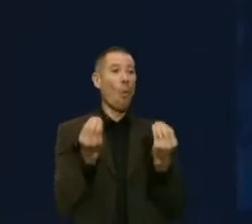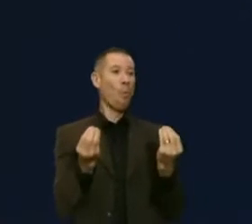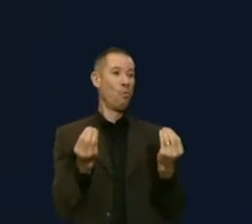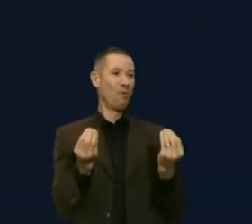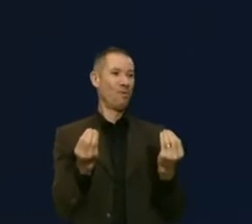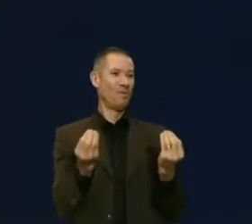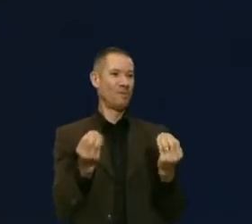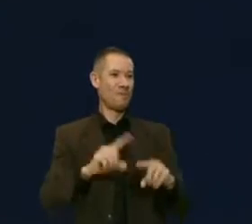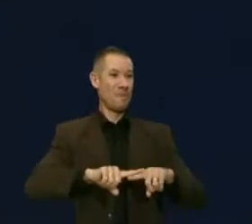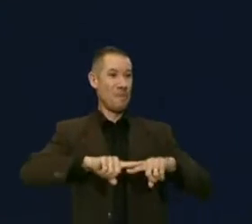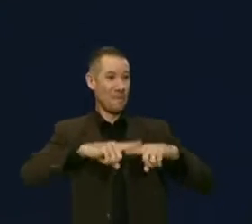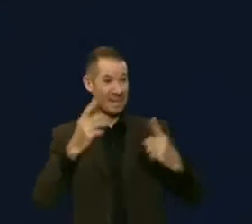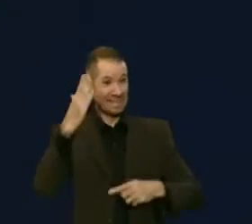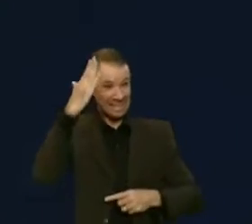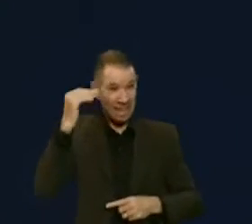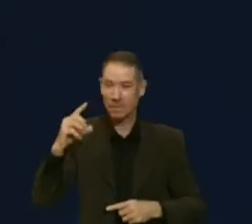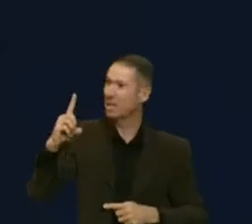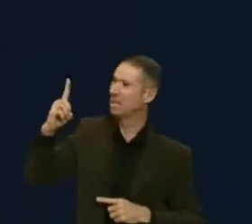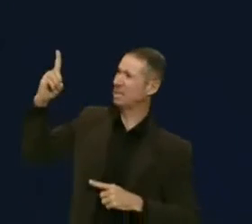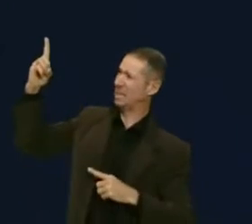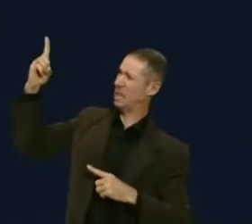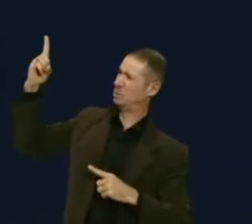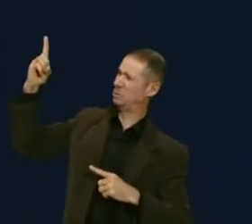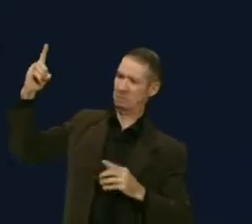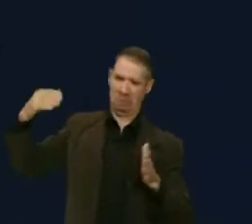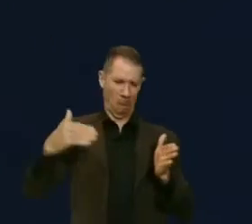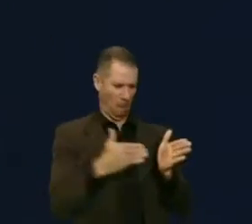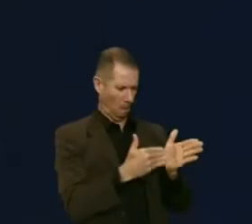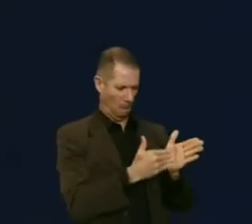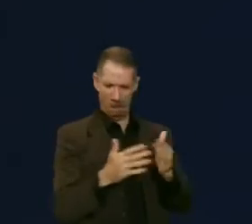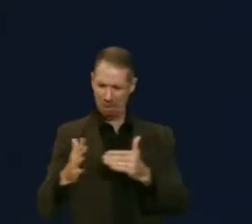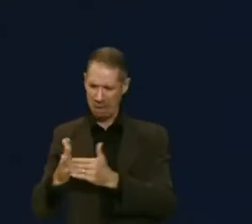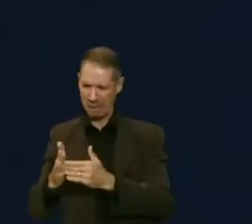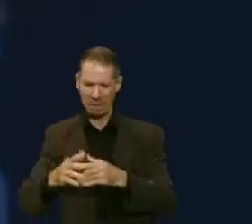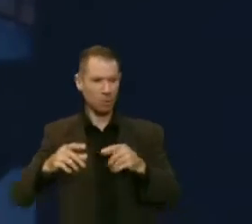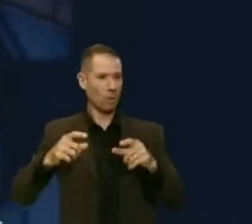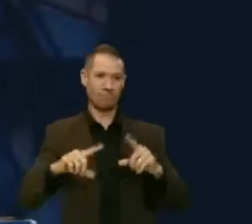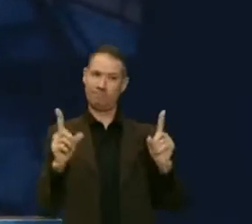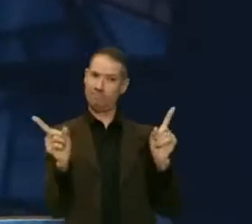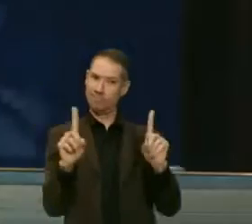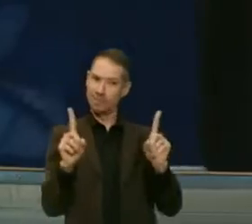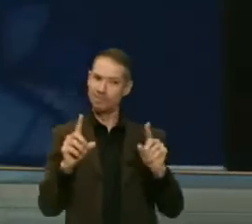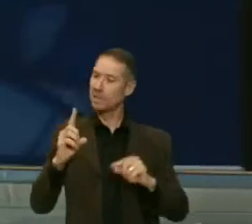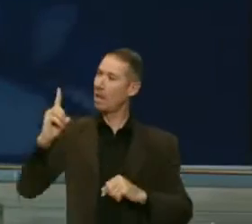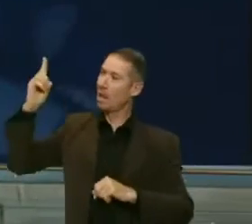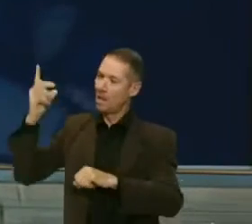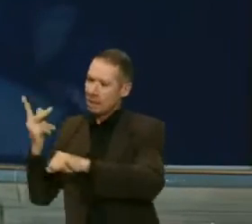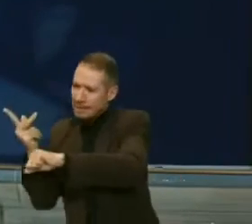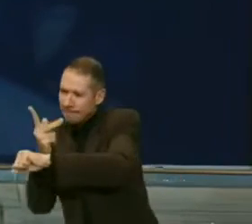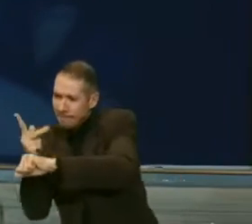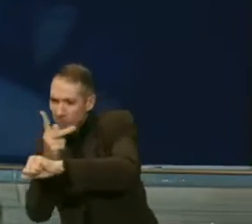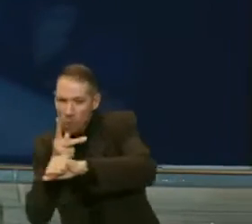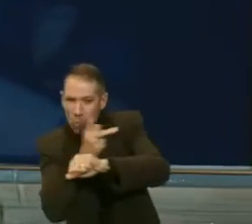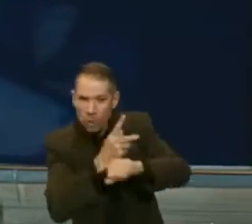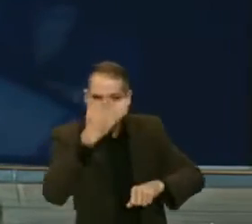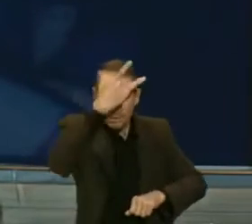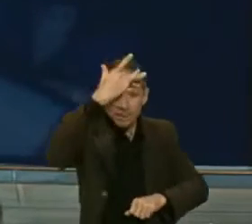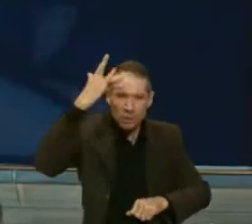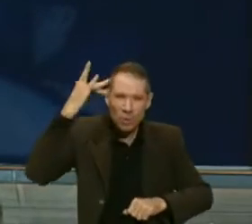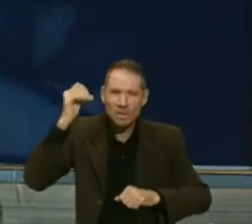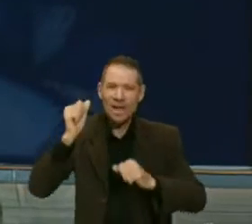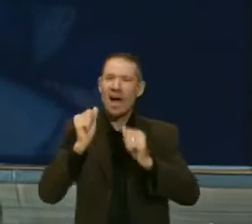Mas sabe, o nosso Deus não se limita a lugares. Ele procura adoradores que o adoram em espírito